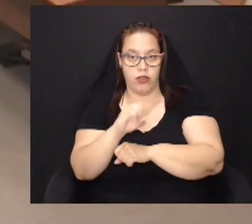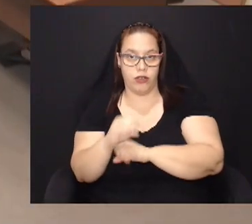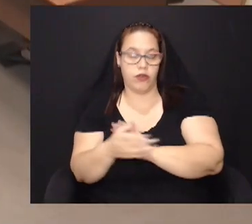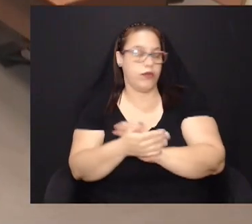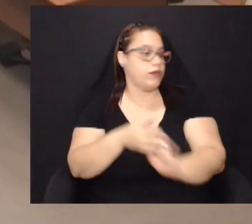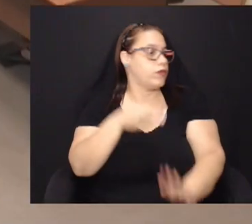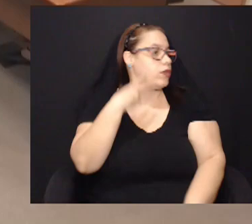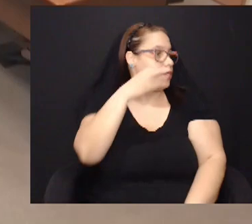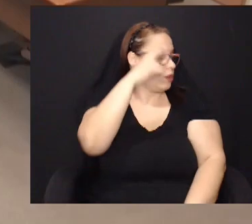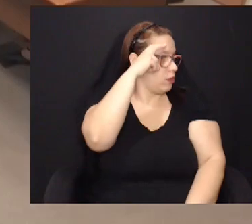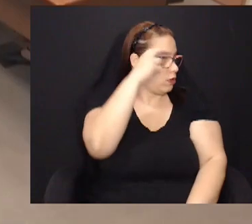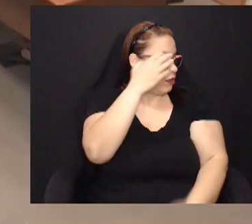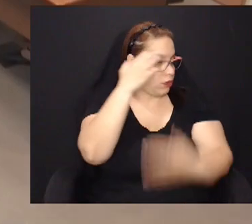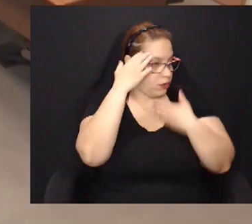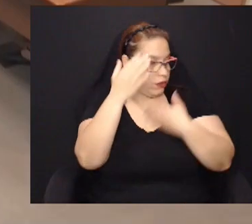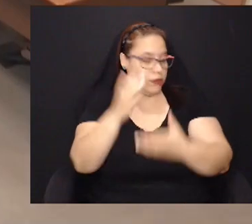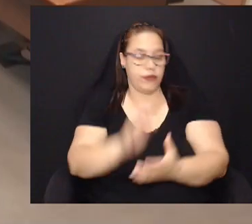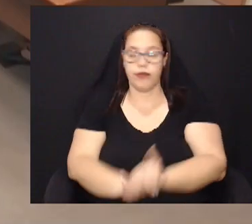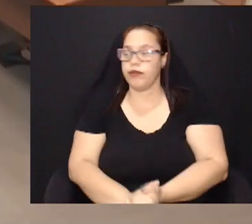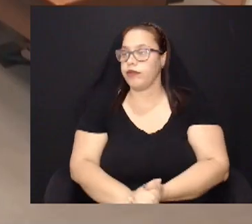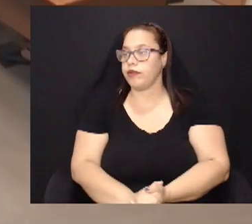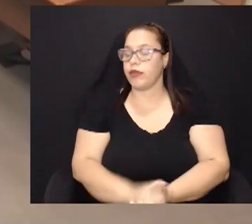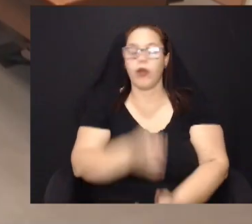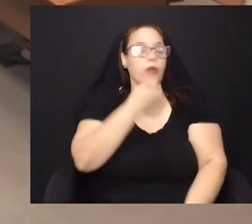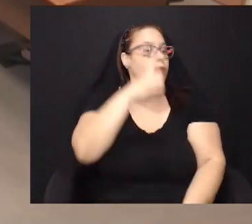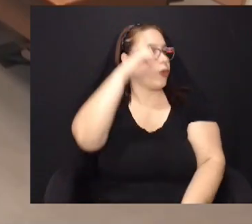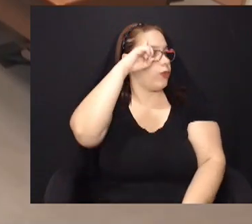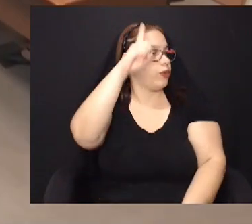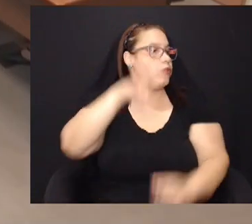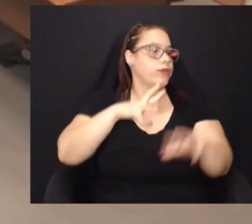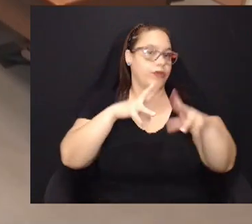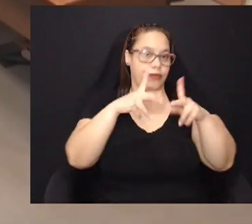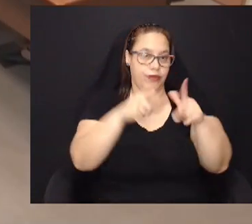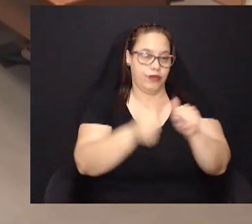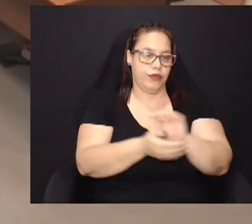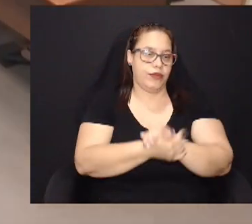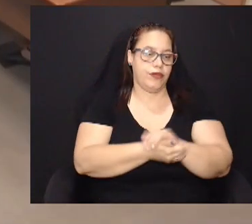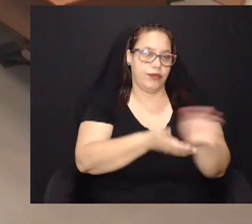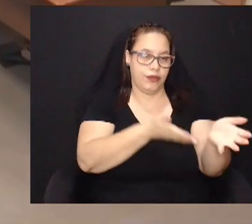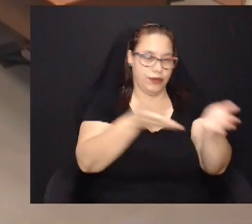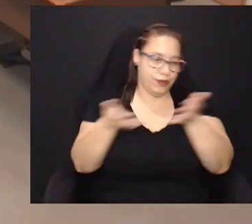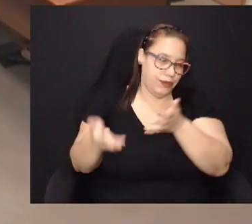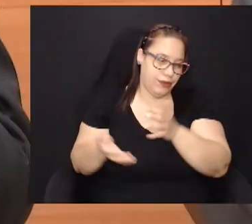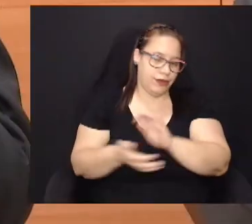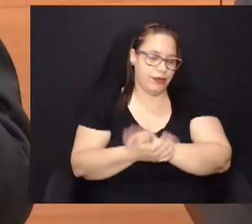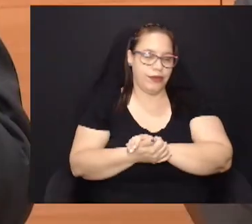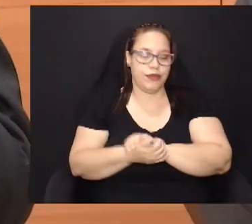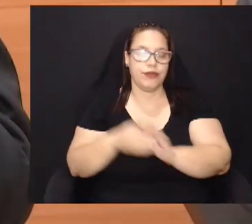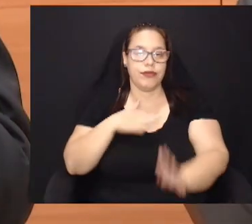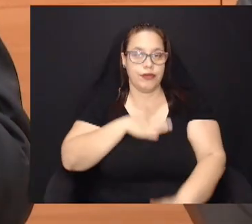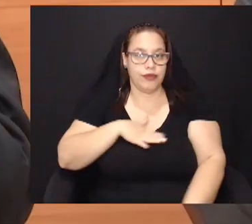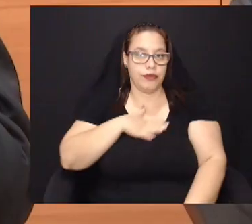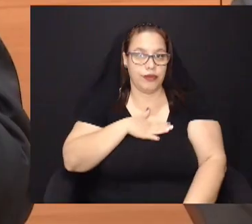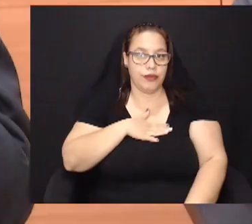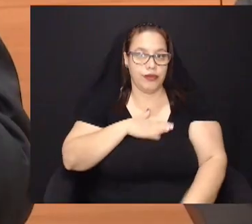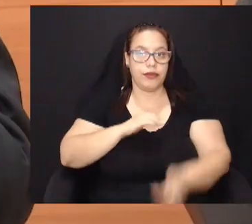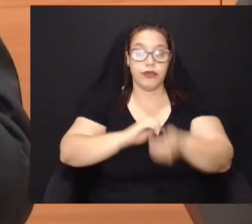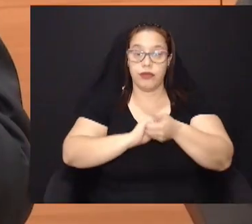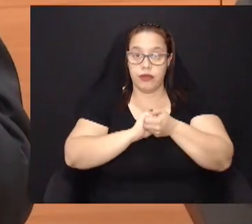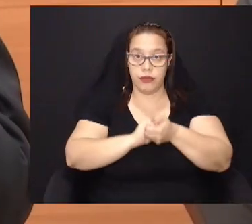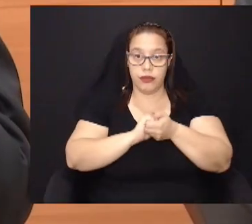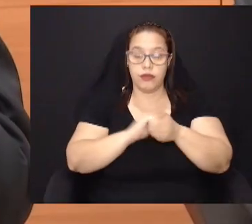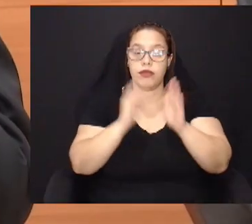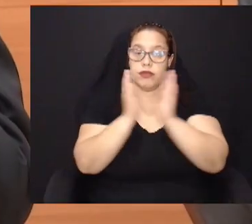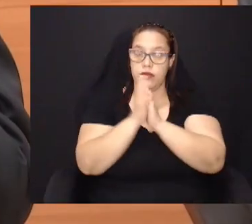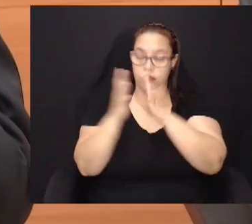Carlinhos, obrigado pela presença. Bom dia a todos e a todas. Gostaria aqui de cumprimentar e